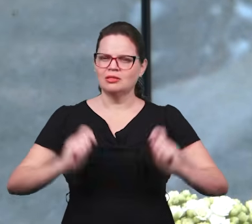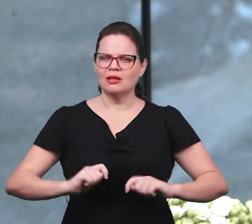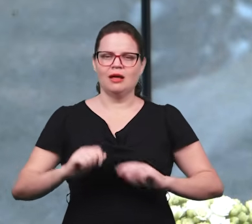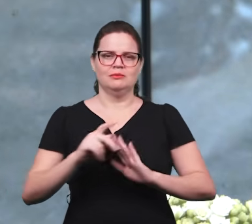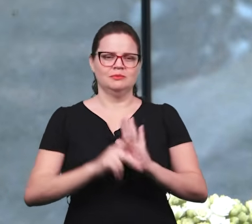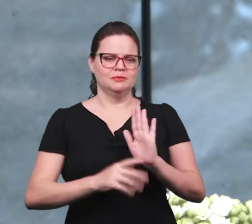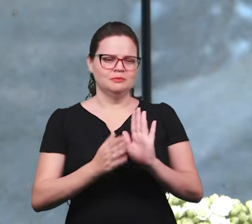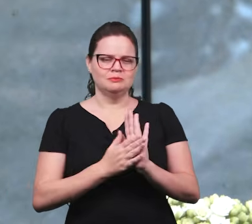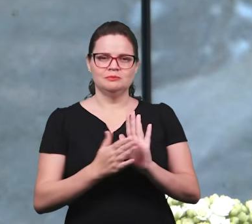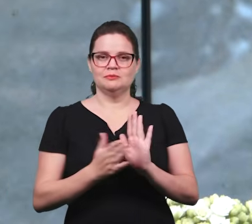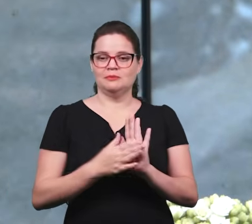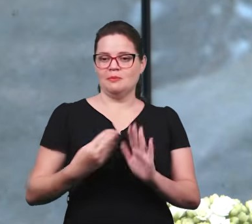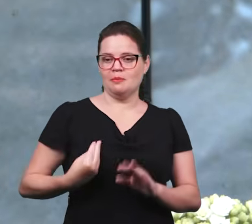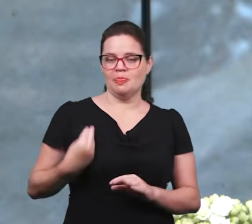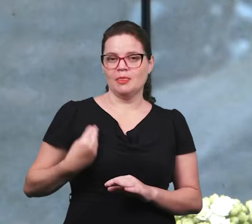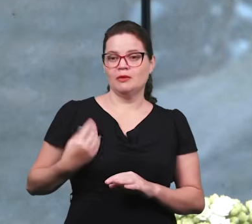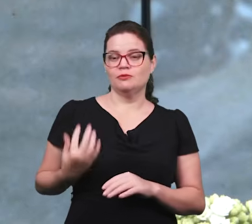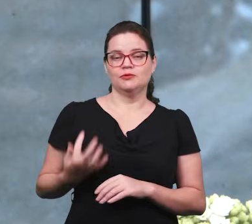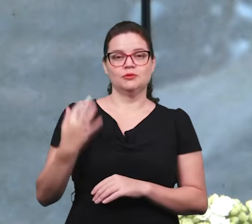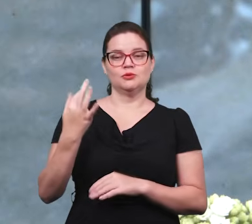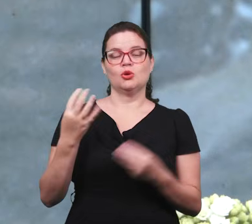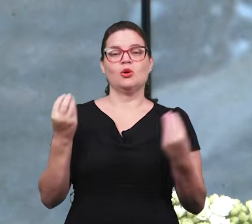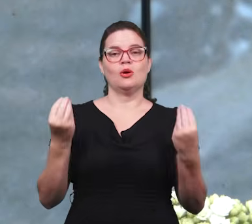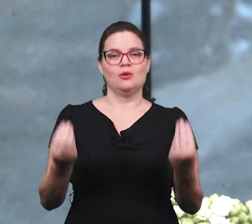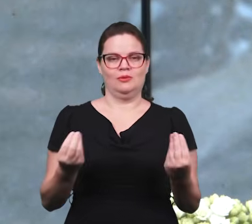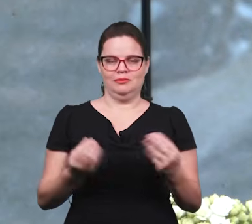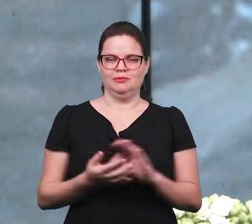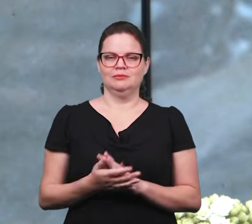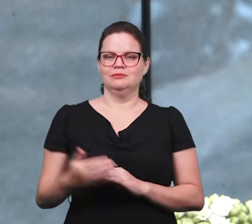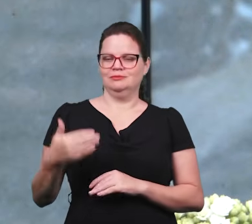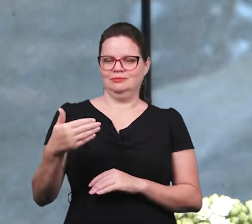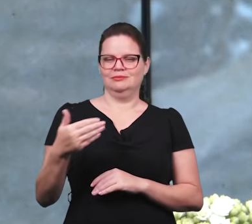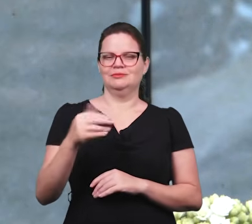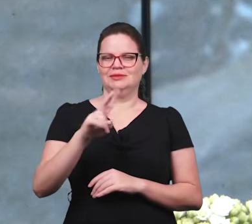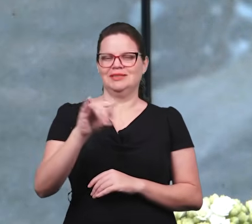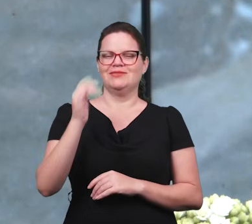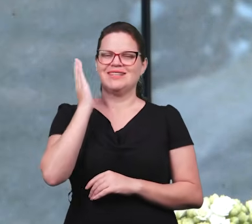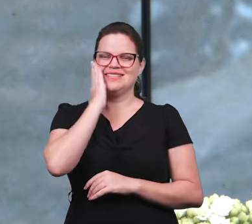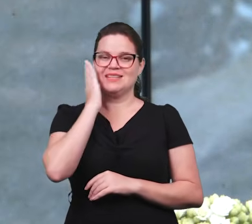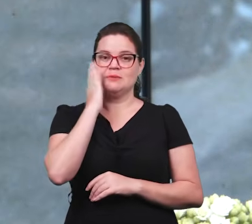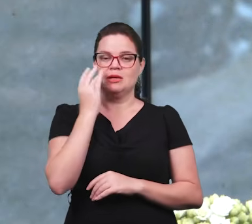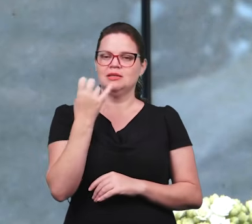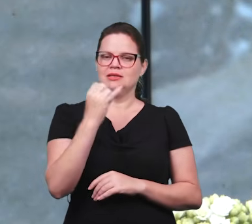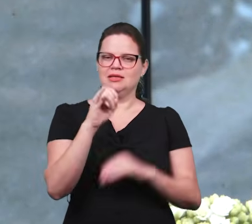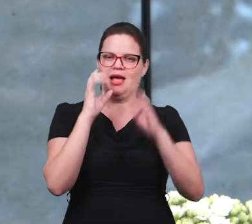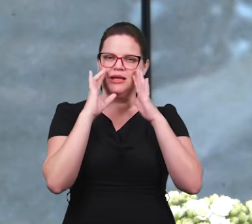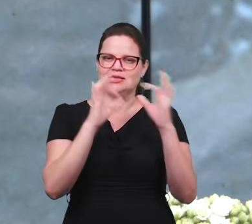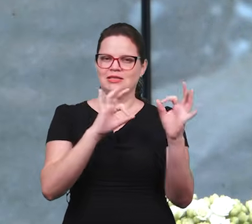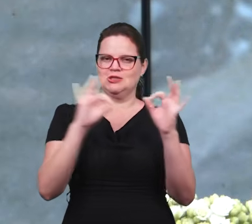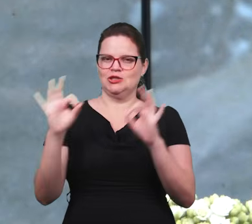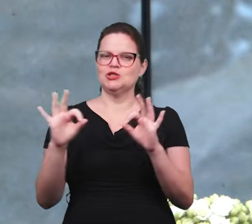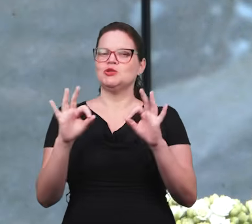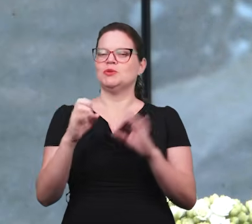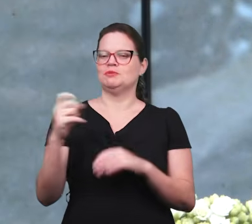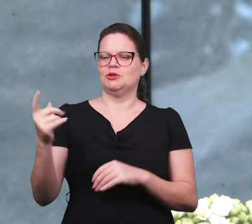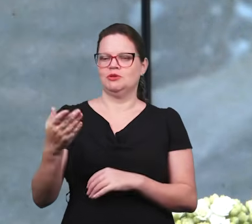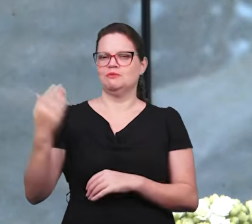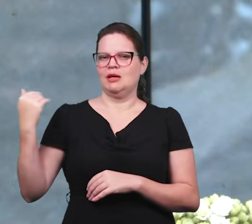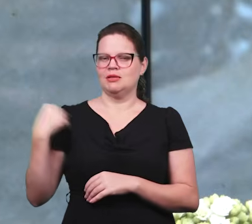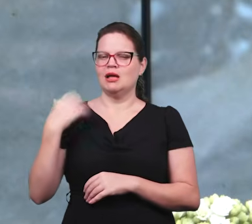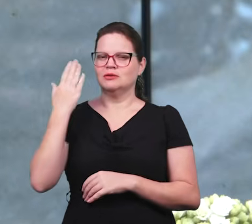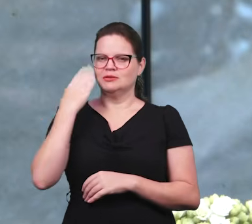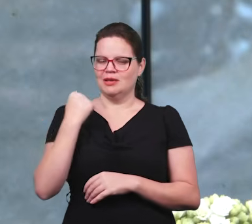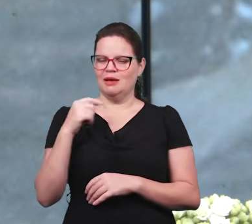vida, de futuro e até de vida profissional. Daqui a pouquinho você vai saber, se você assistiu o programa da semana passada, já sabe que esse aqui é uma sequência, tá